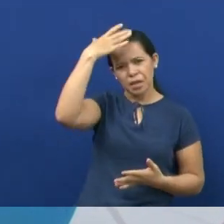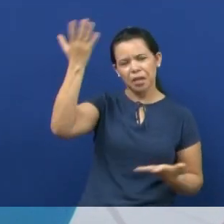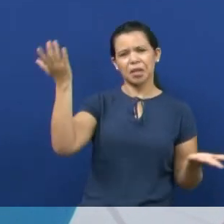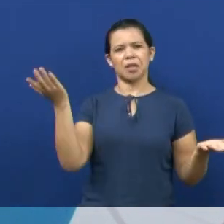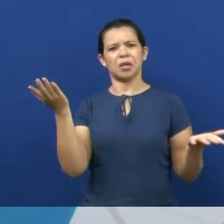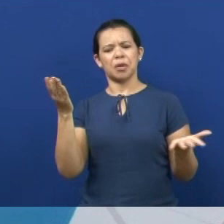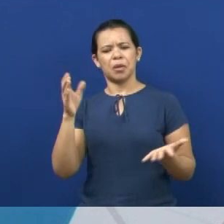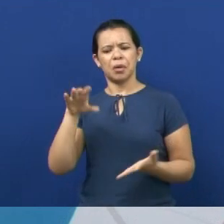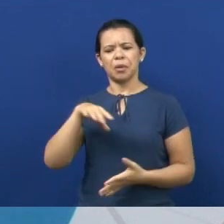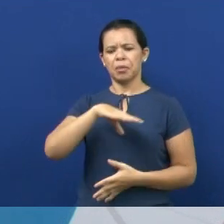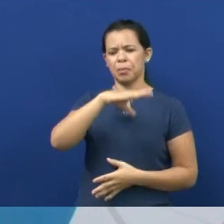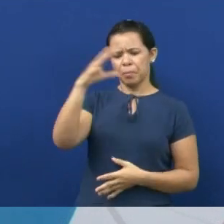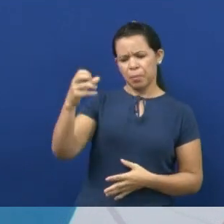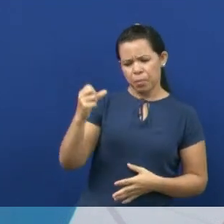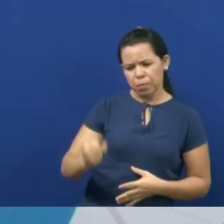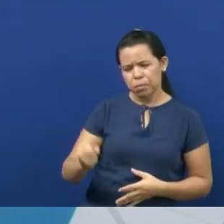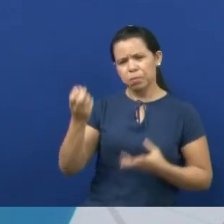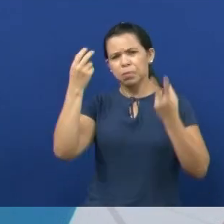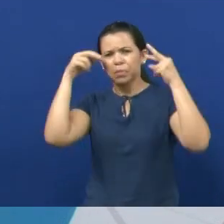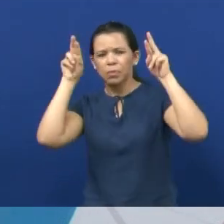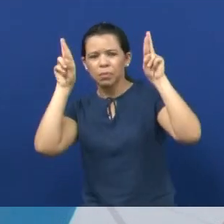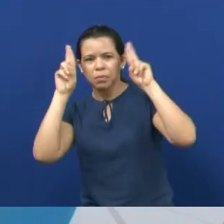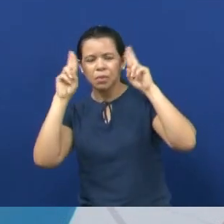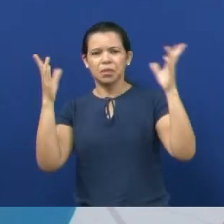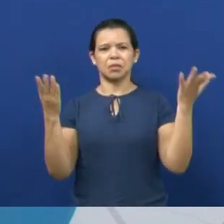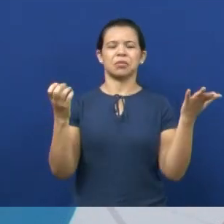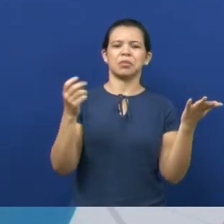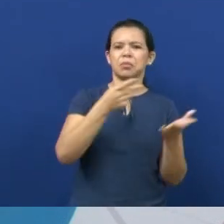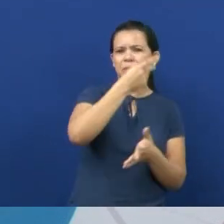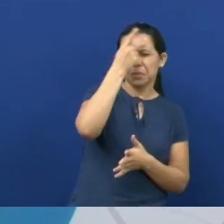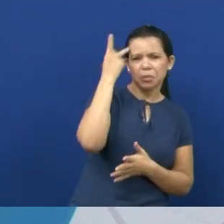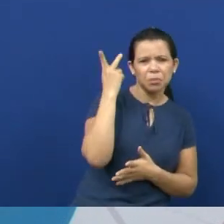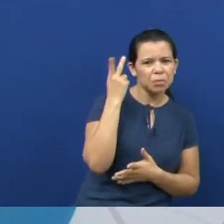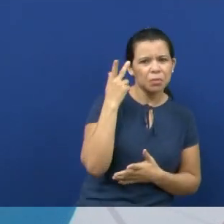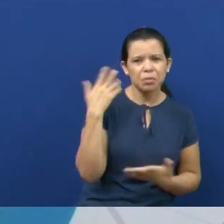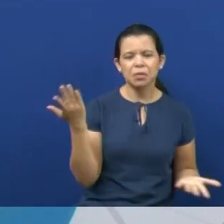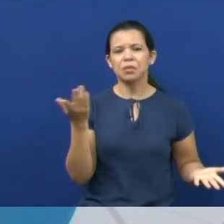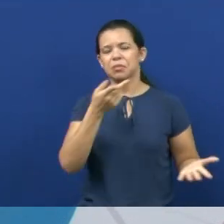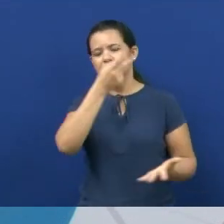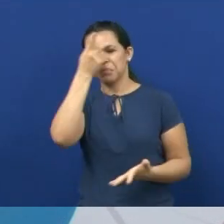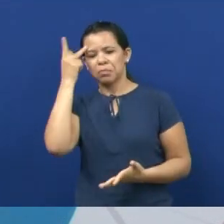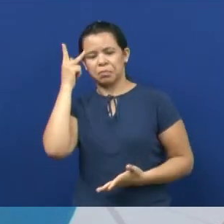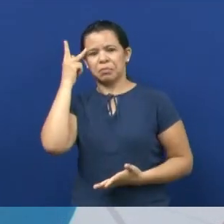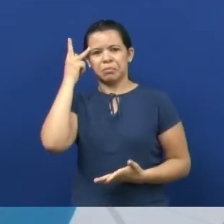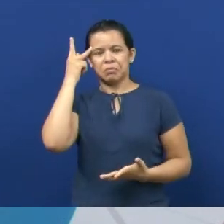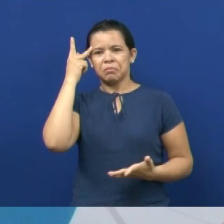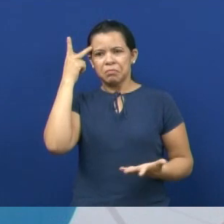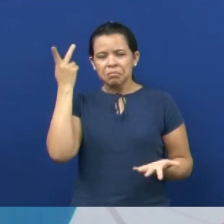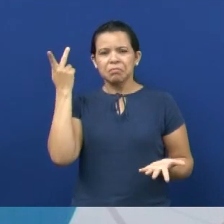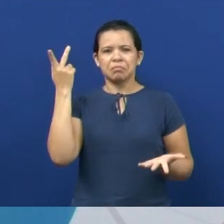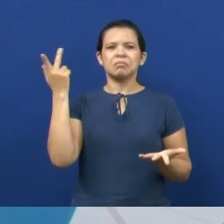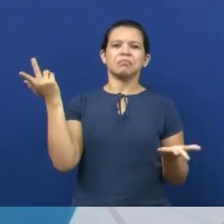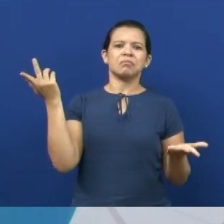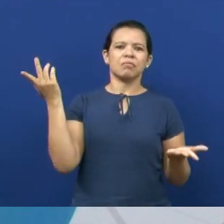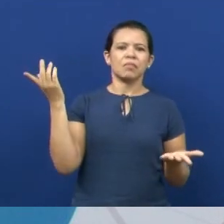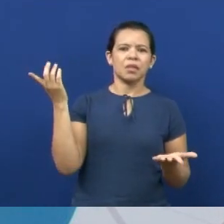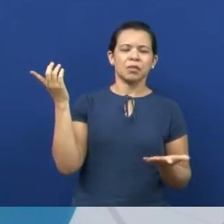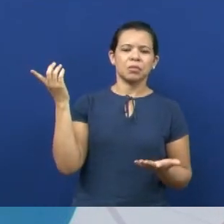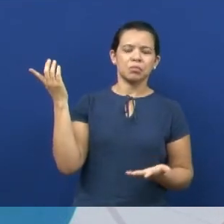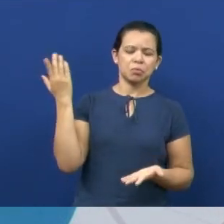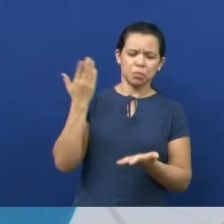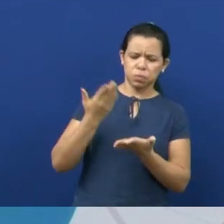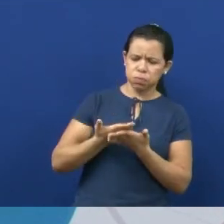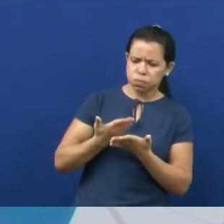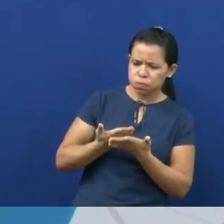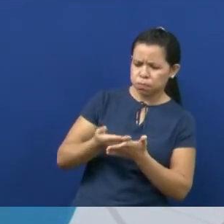eram simplesmente pessoas comuns e popular, outros eram cobradores de impostos, né? Outros eram doutores da lei, são